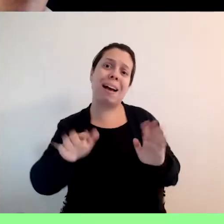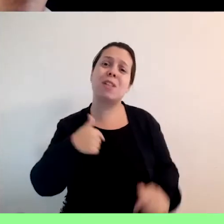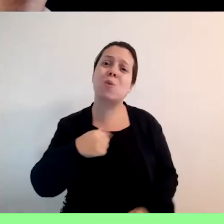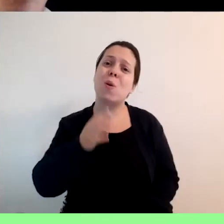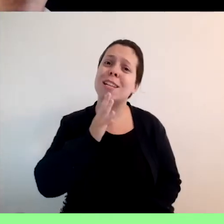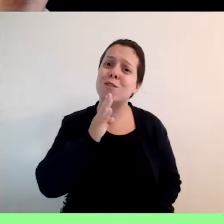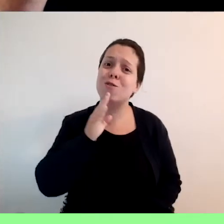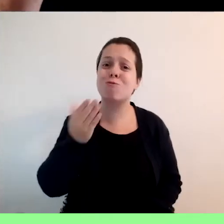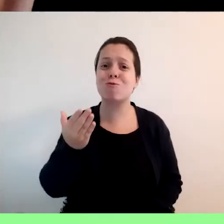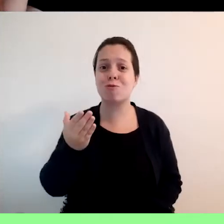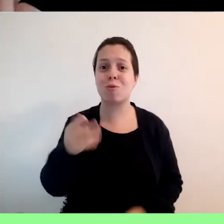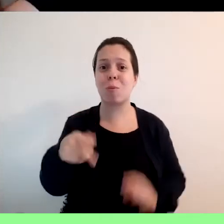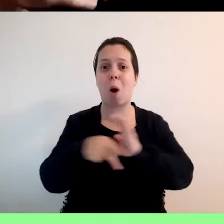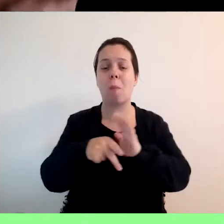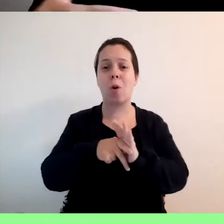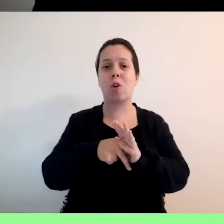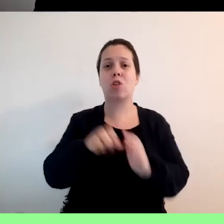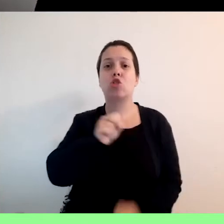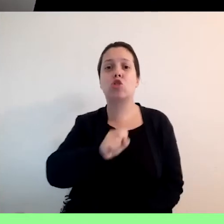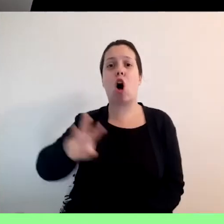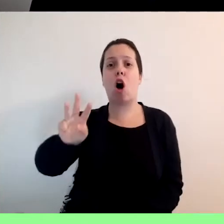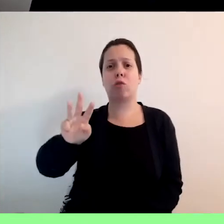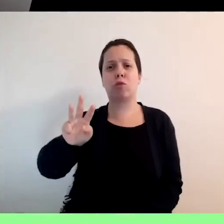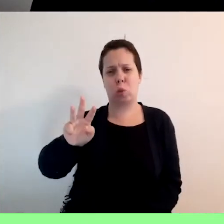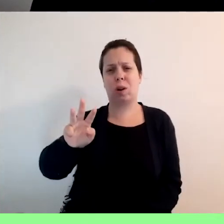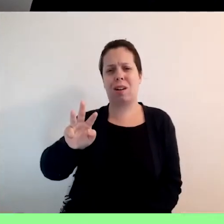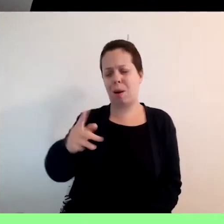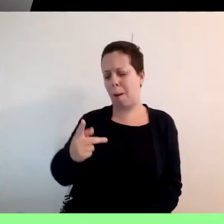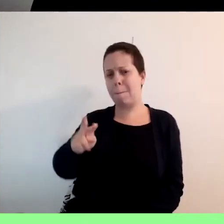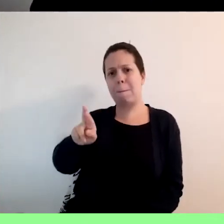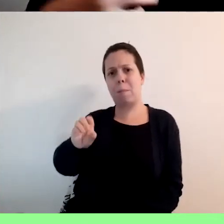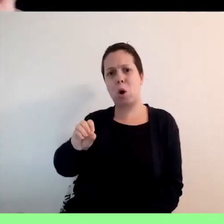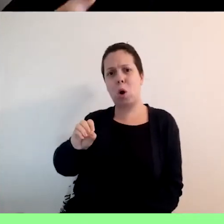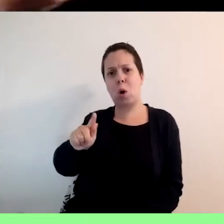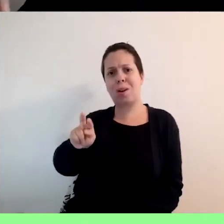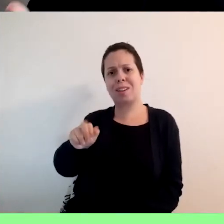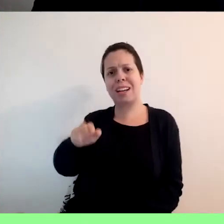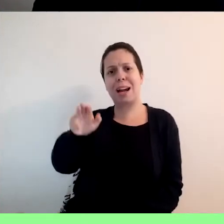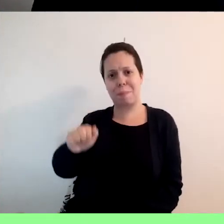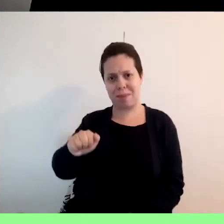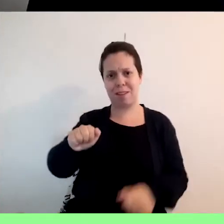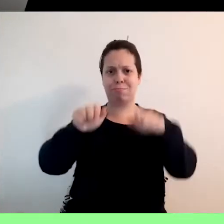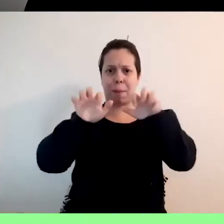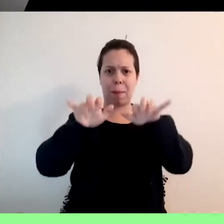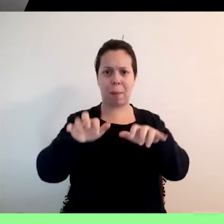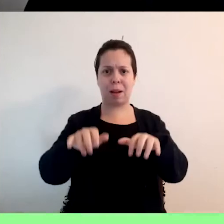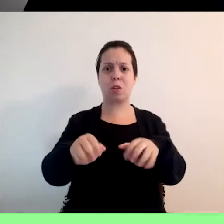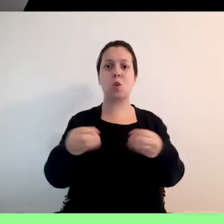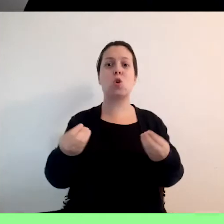a programas, a softwares e essa interface de experiência, né, de